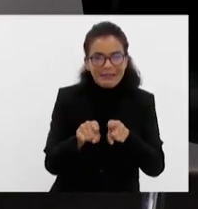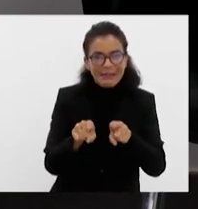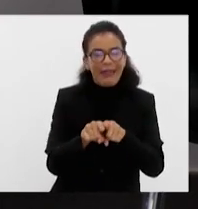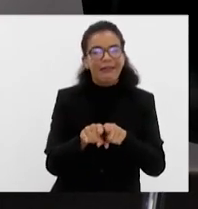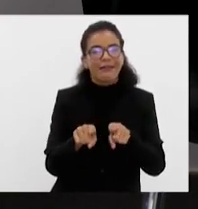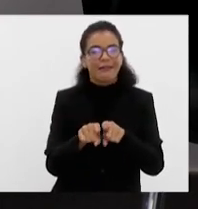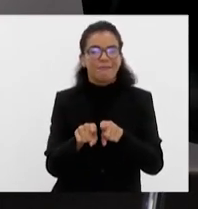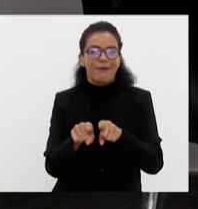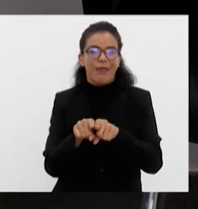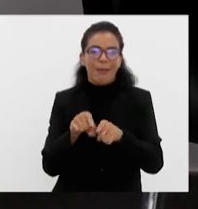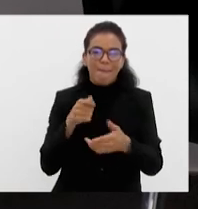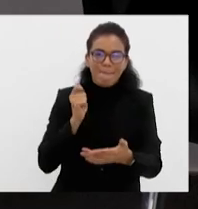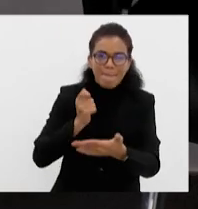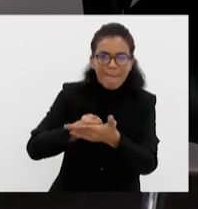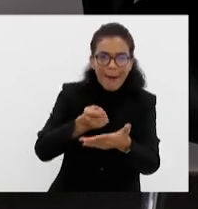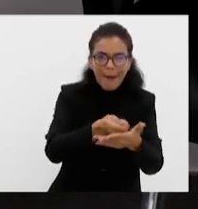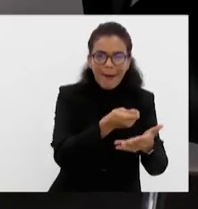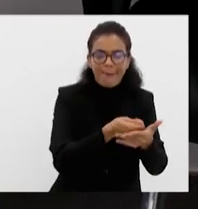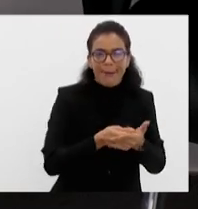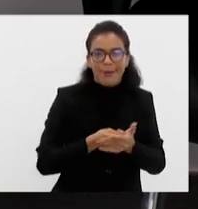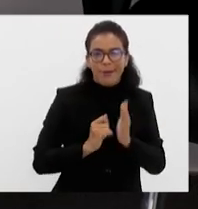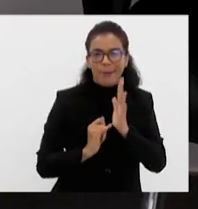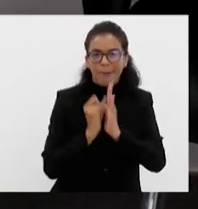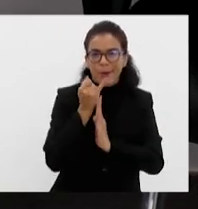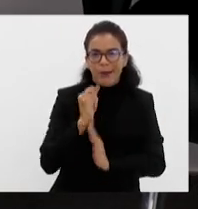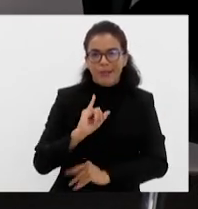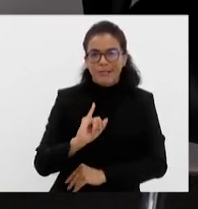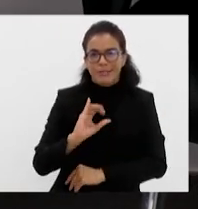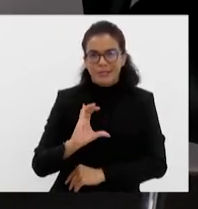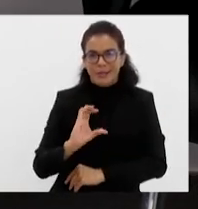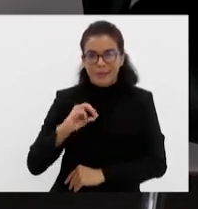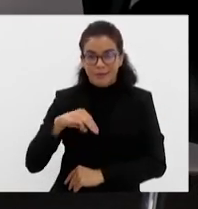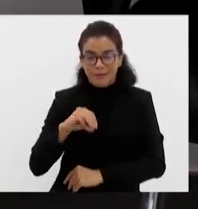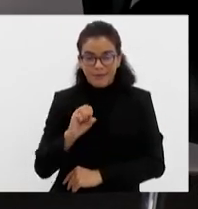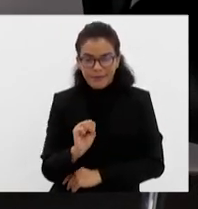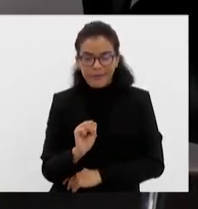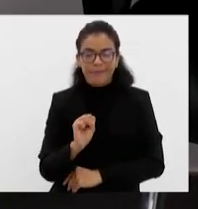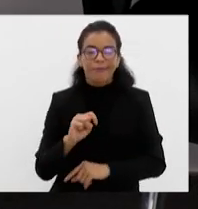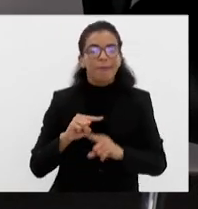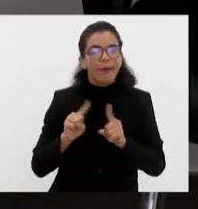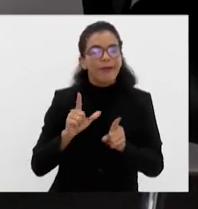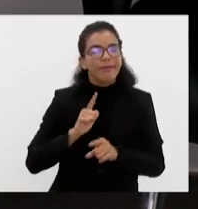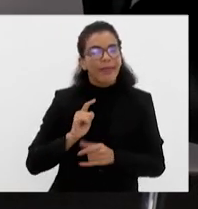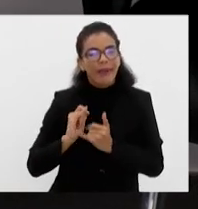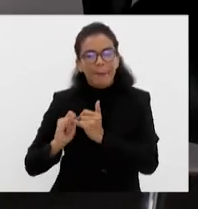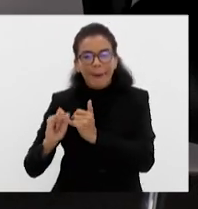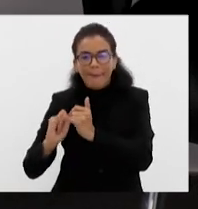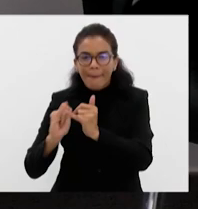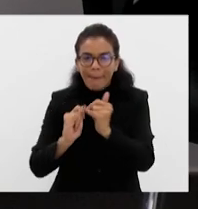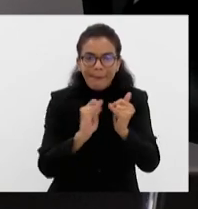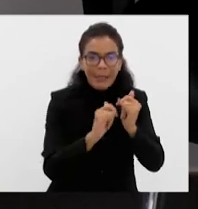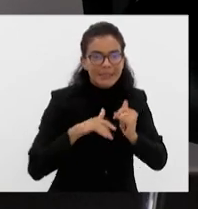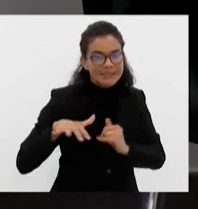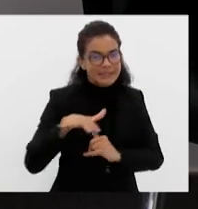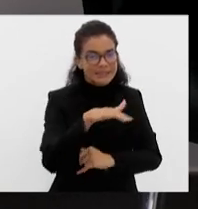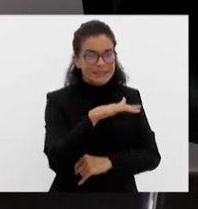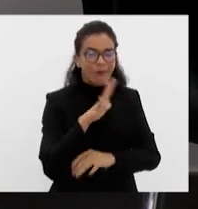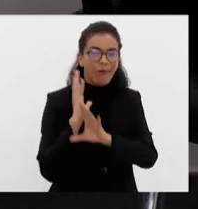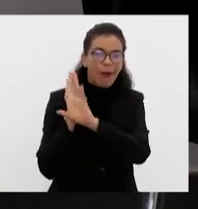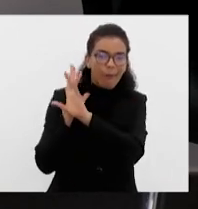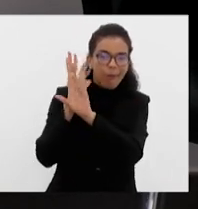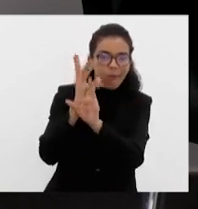do ICMS, etc., a gente tem algumas questões que são